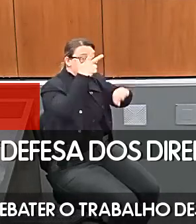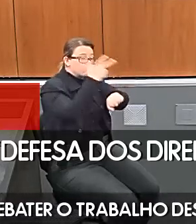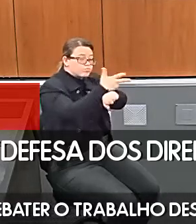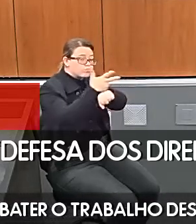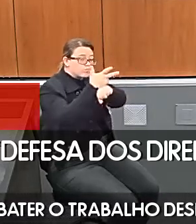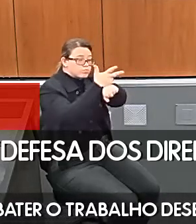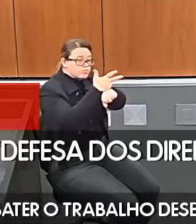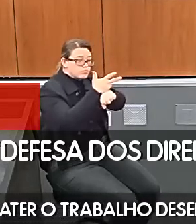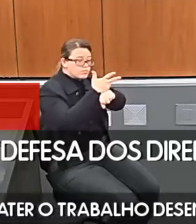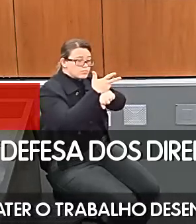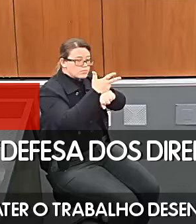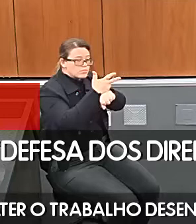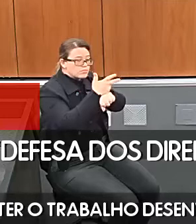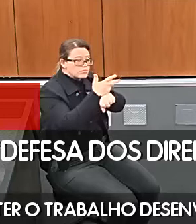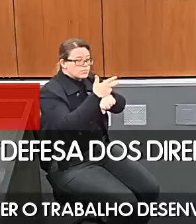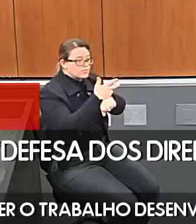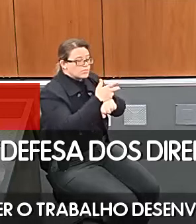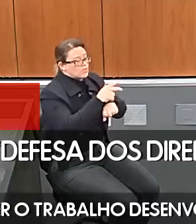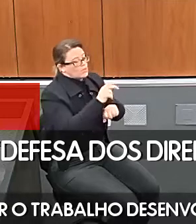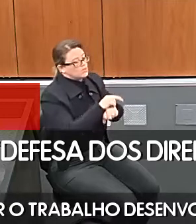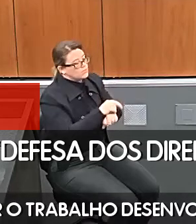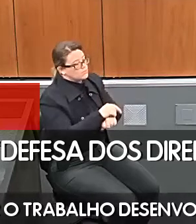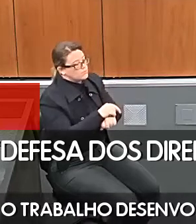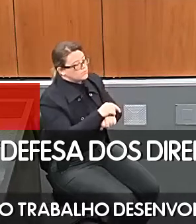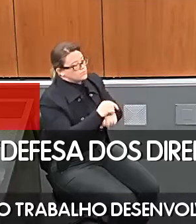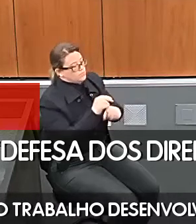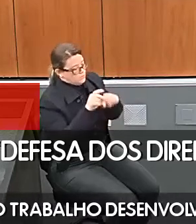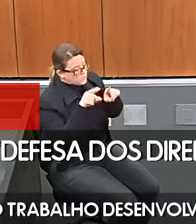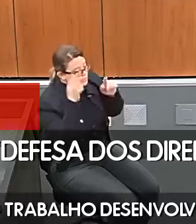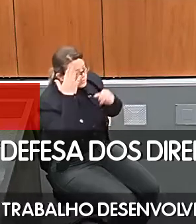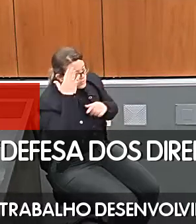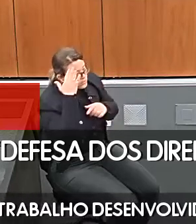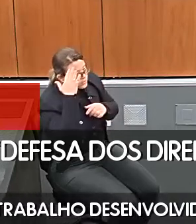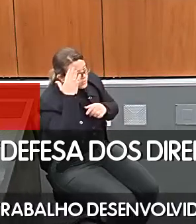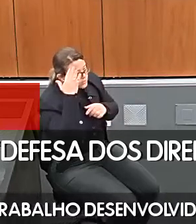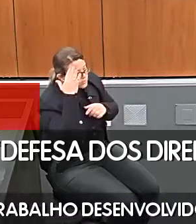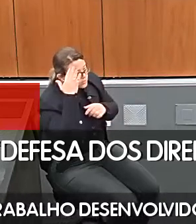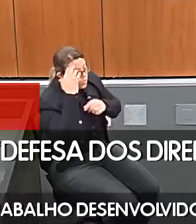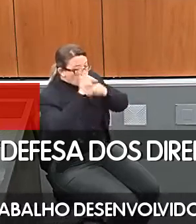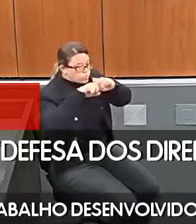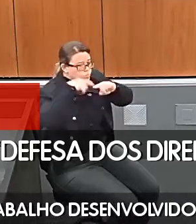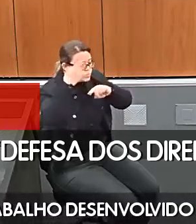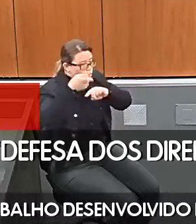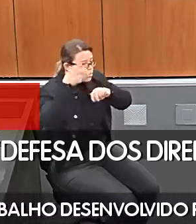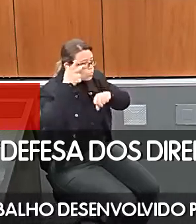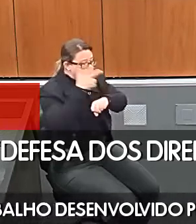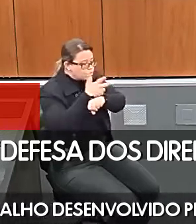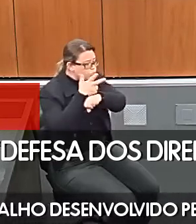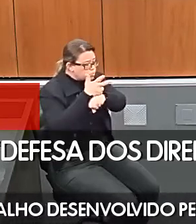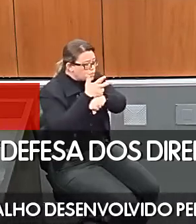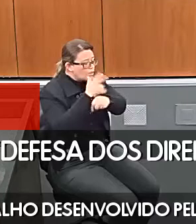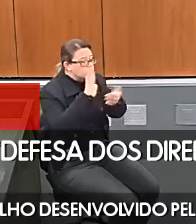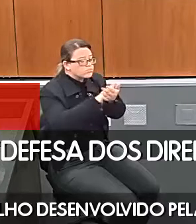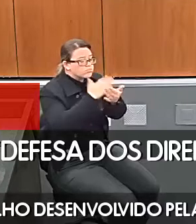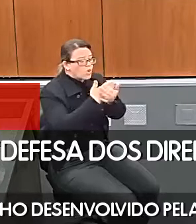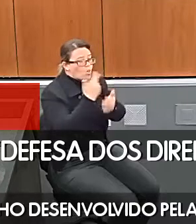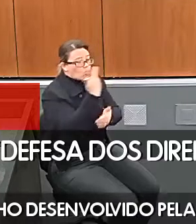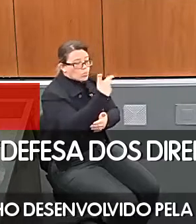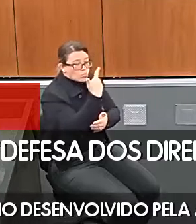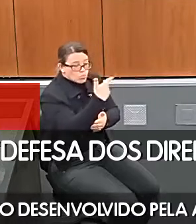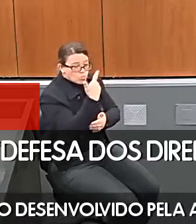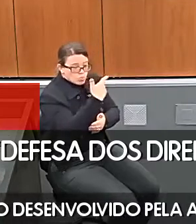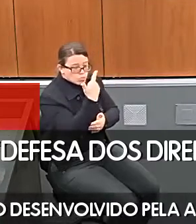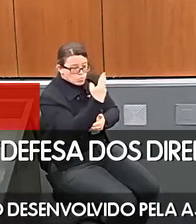TV Assembleia. E as outras duas intérpretes, que estão lá ao fundo, elas estão encarregadas, assim como